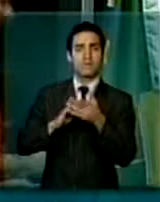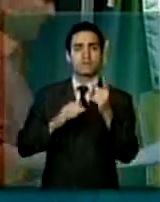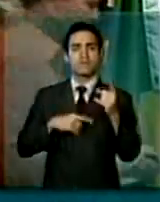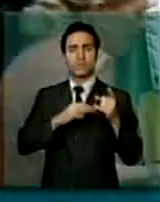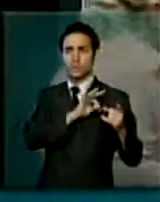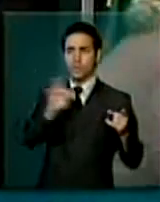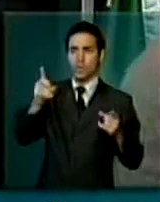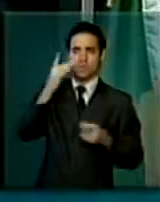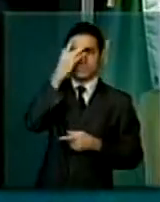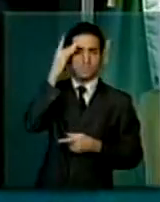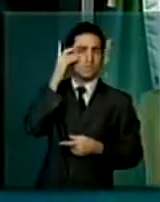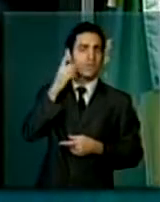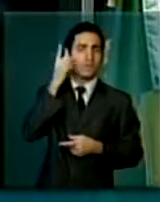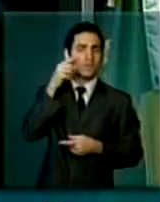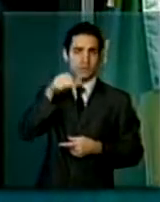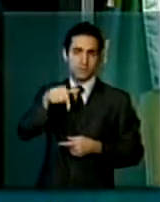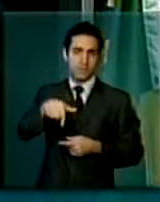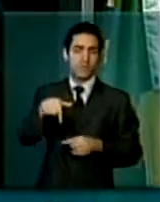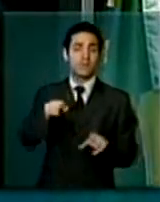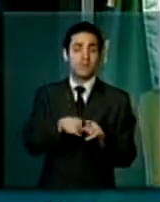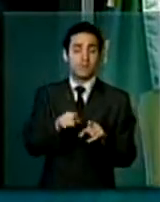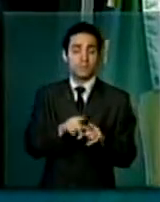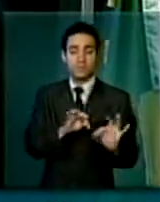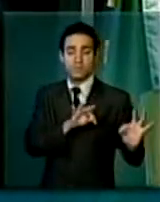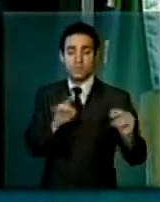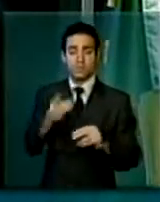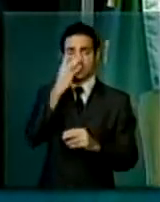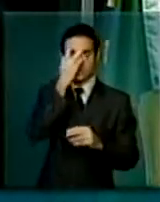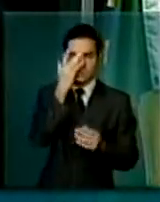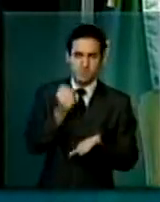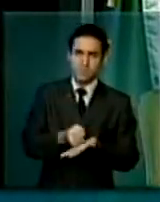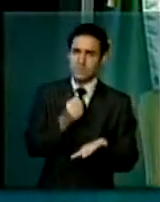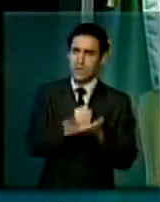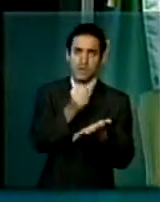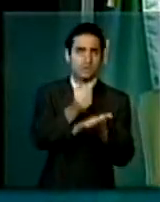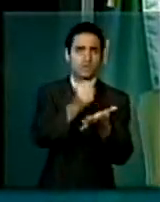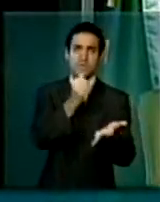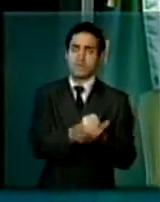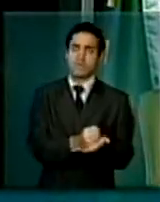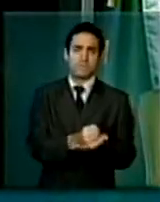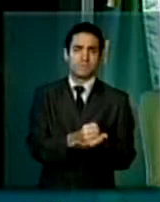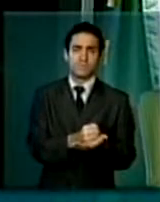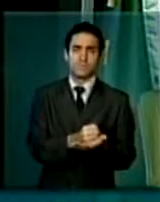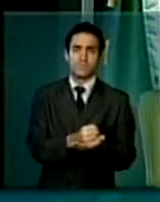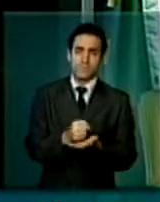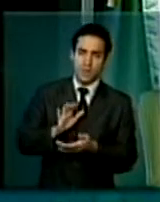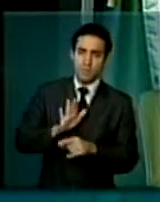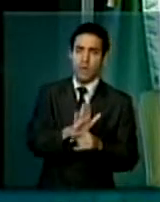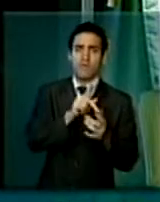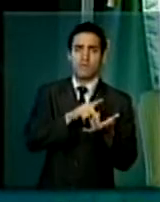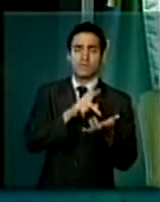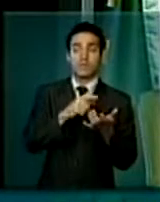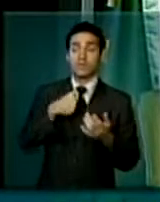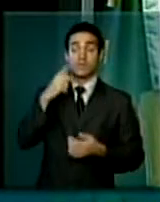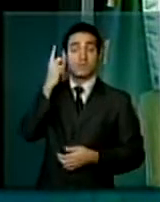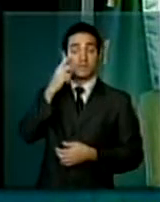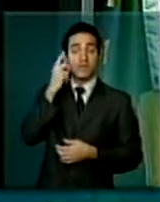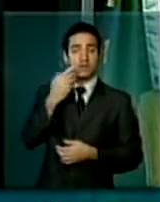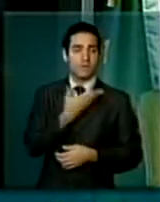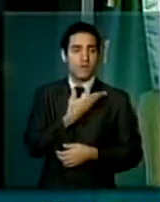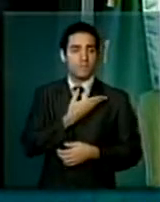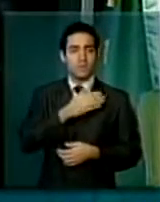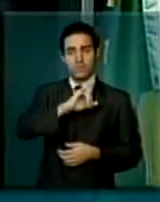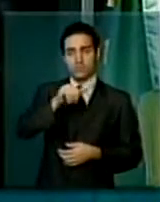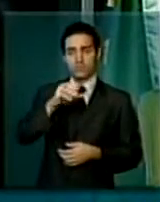os parlamentares desta casa e todos colaboraram de forma indireta, em nome do deputado, meu amigo